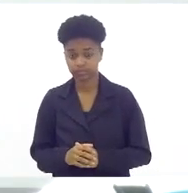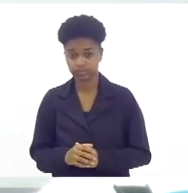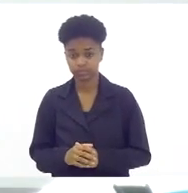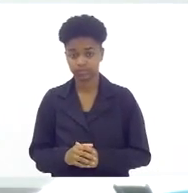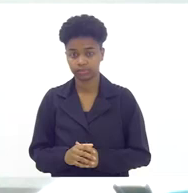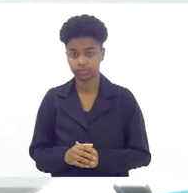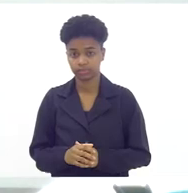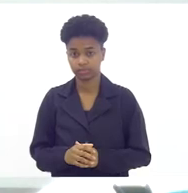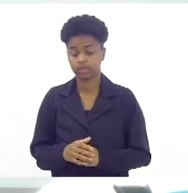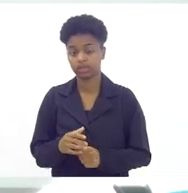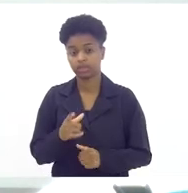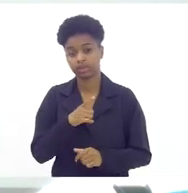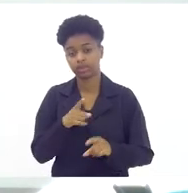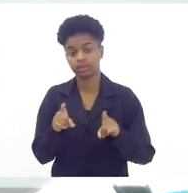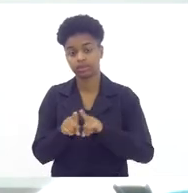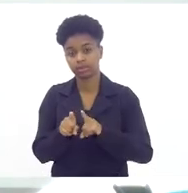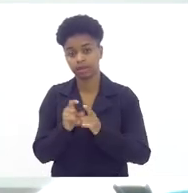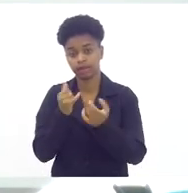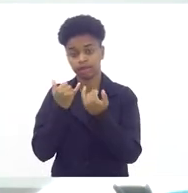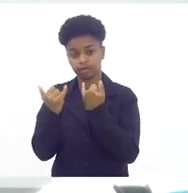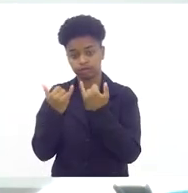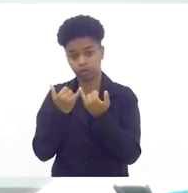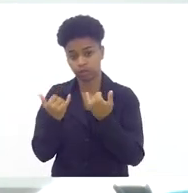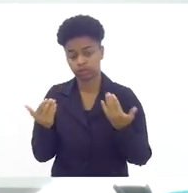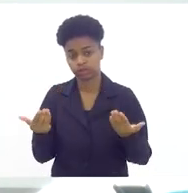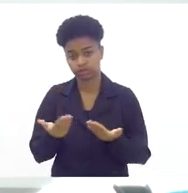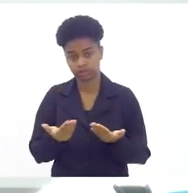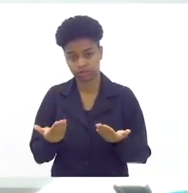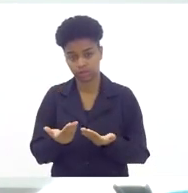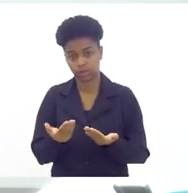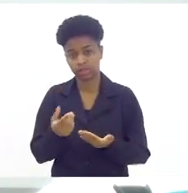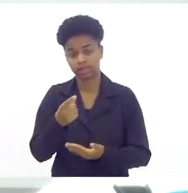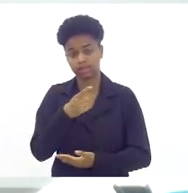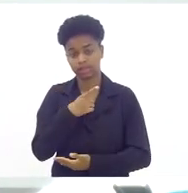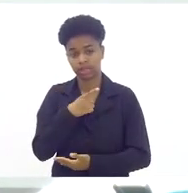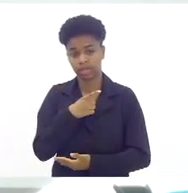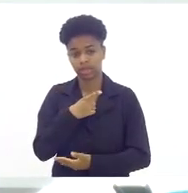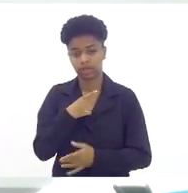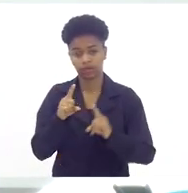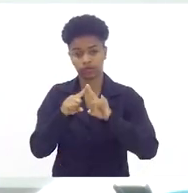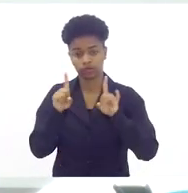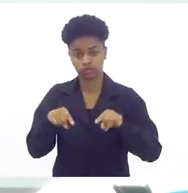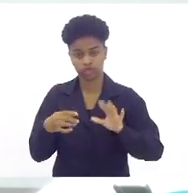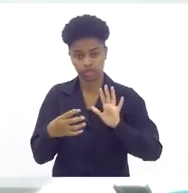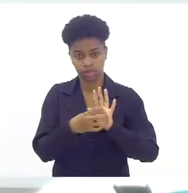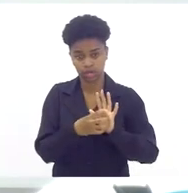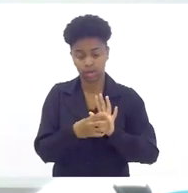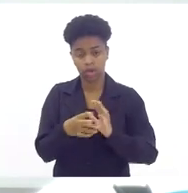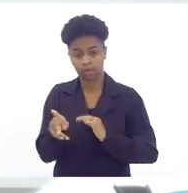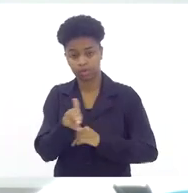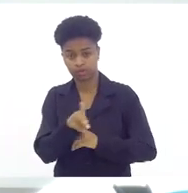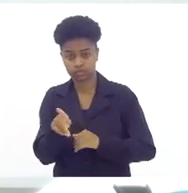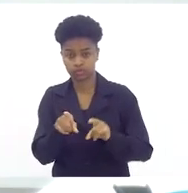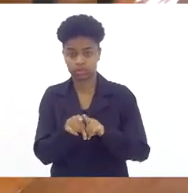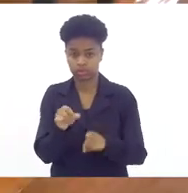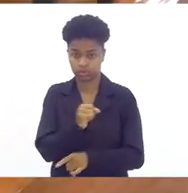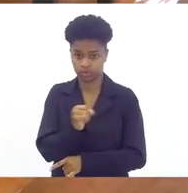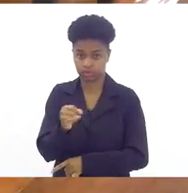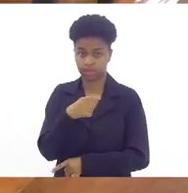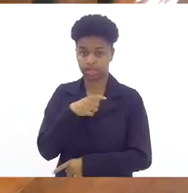eu tenho os dados aqui hoje eu tenho de efetivo docente entre professor e instrutor